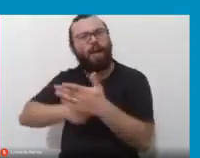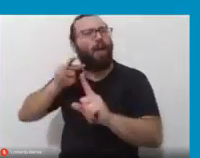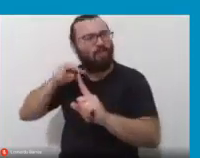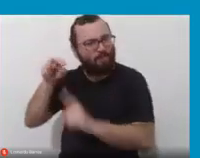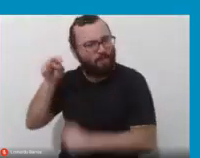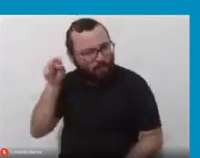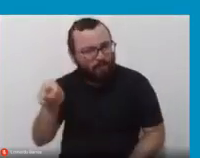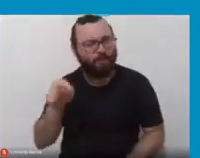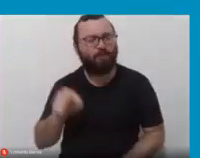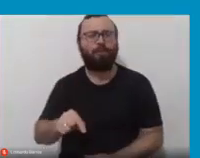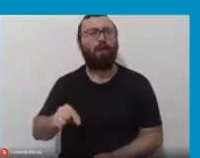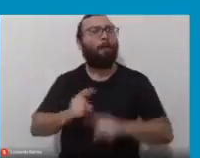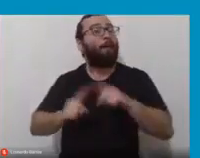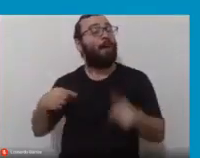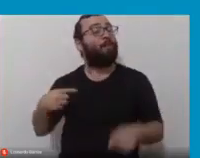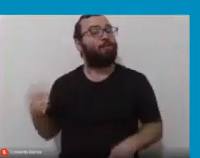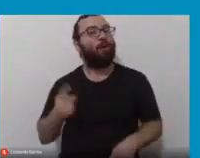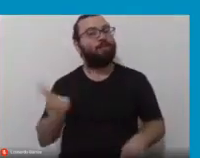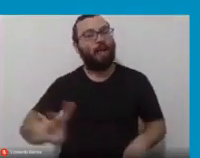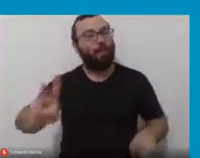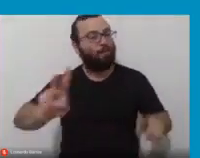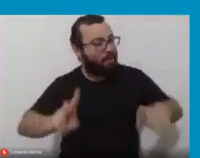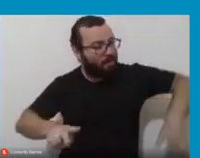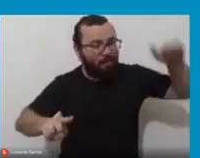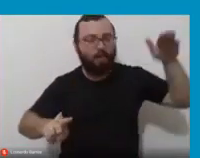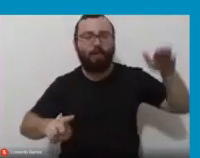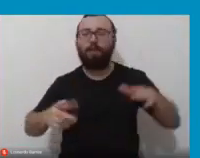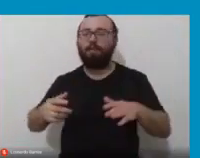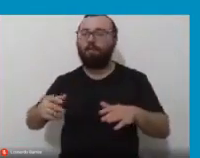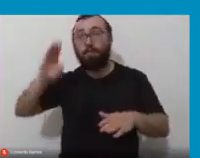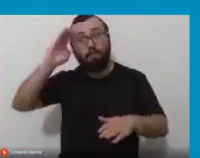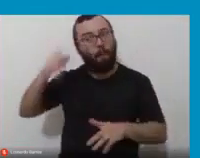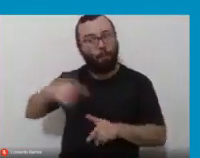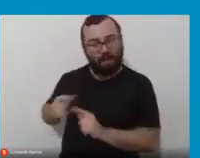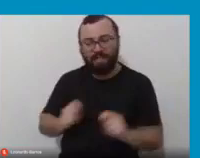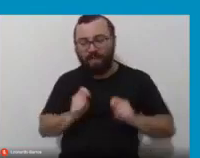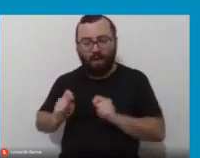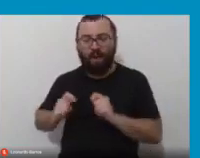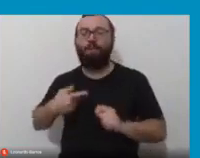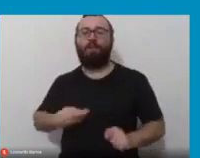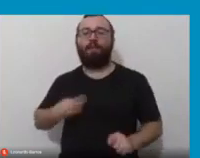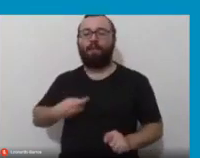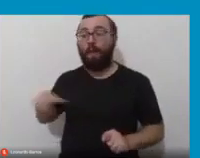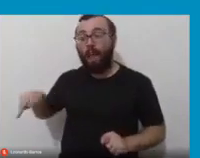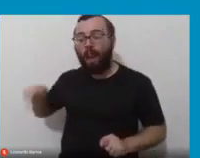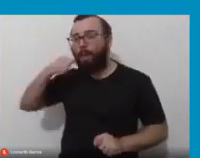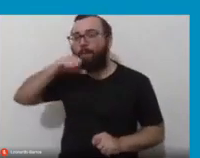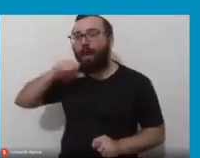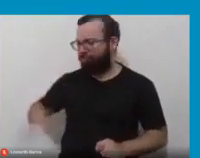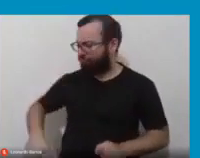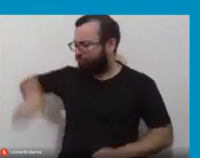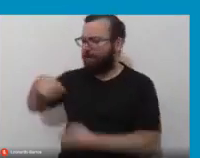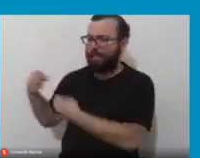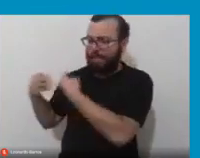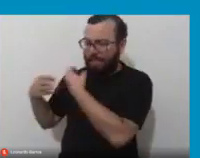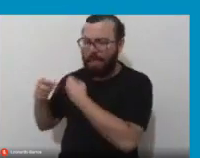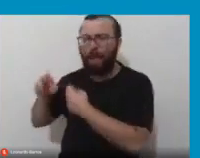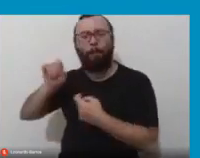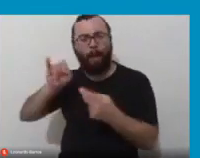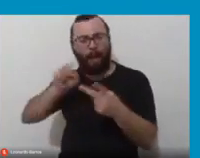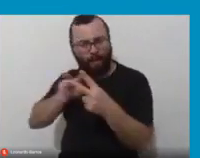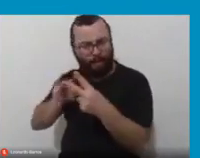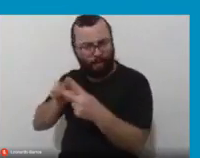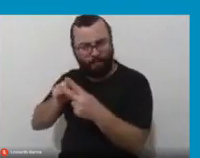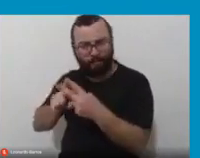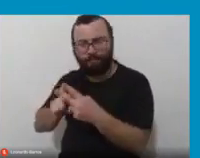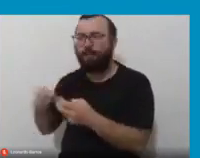sempre foi educado numa preservação da nossa vida. Desde pequena, me ensinou, minha mãe e meu pai, a